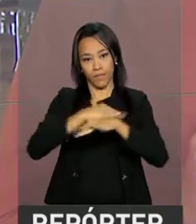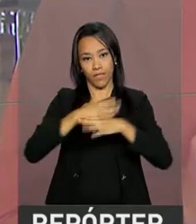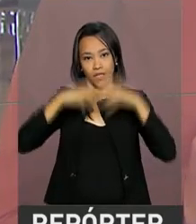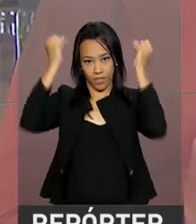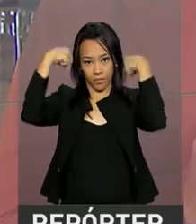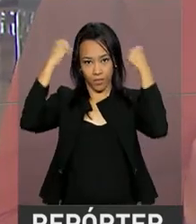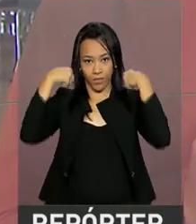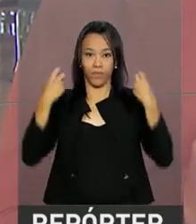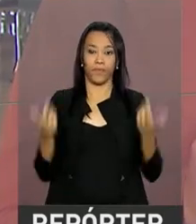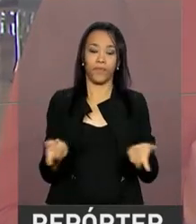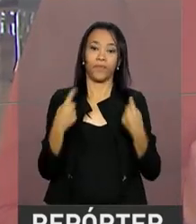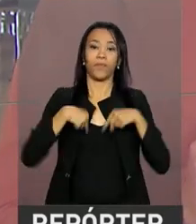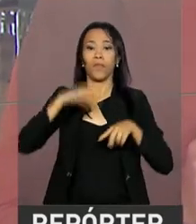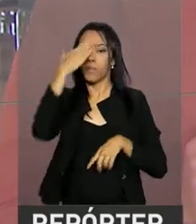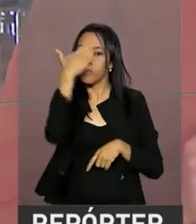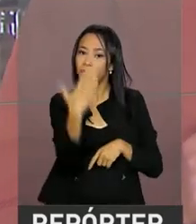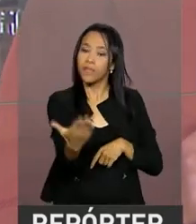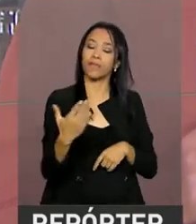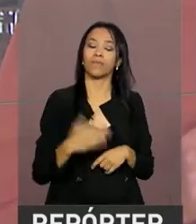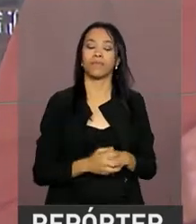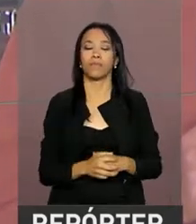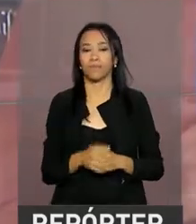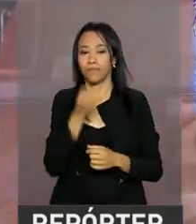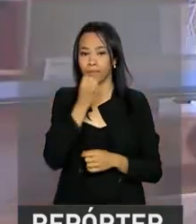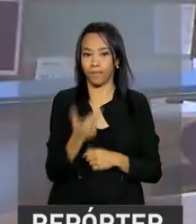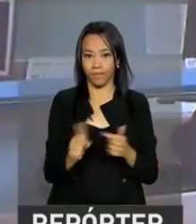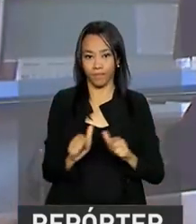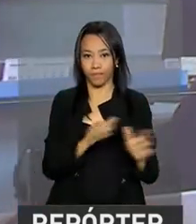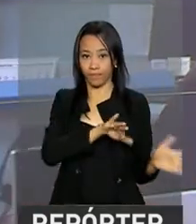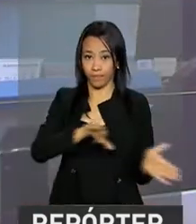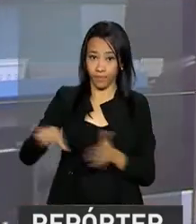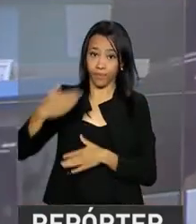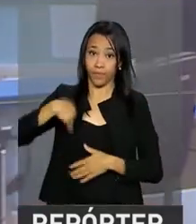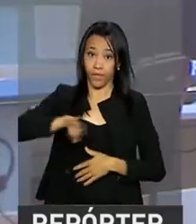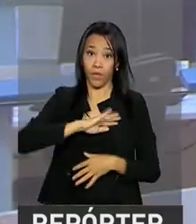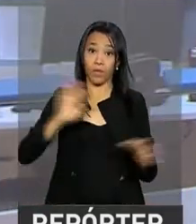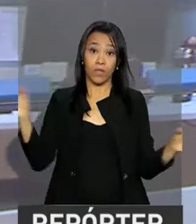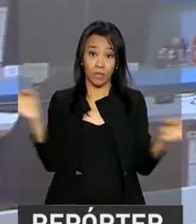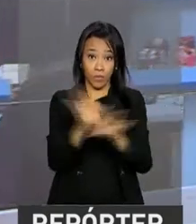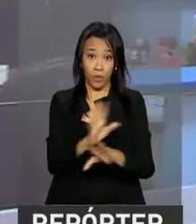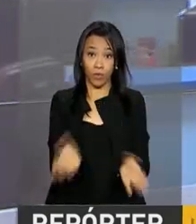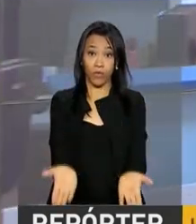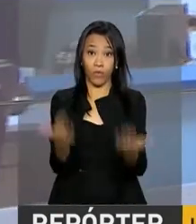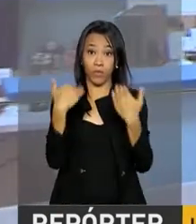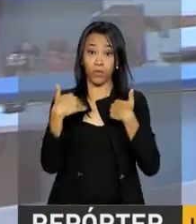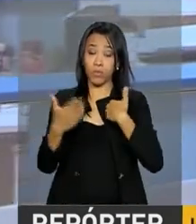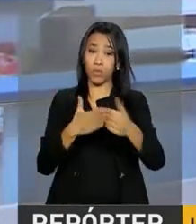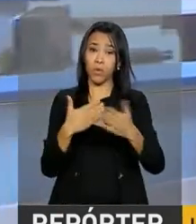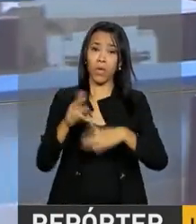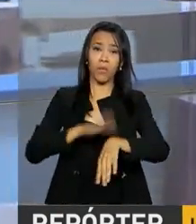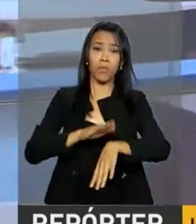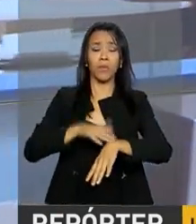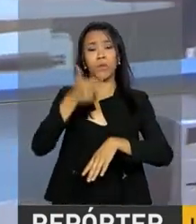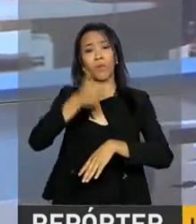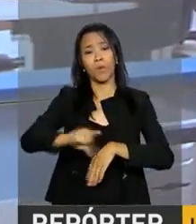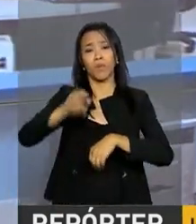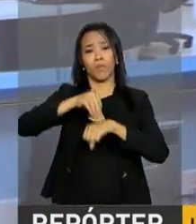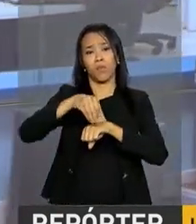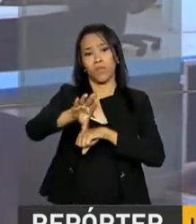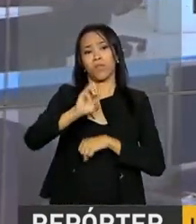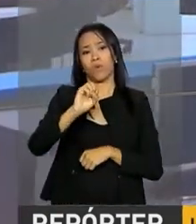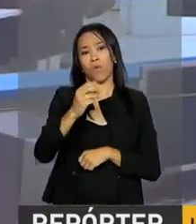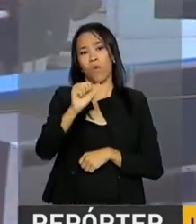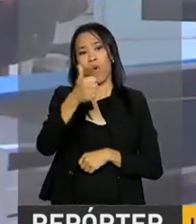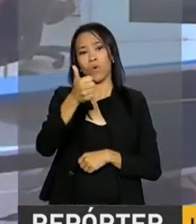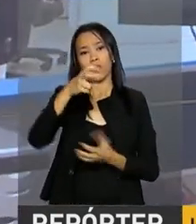obrigado pelas informações da isso é bom trabalho aí tam e nós ficamos por aqui voltamos a qualquer momento com outras informações ou às 11 da